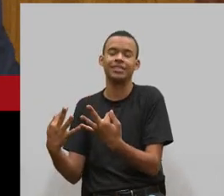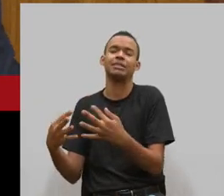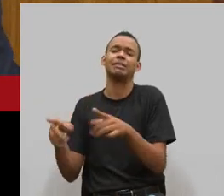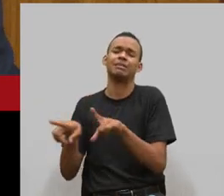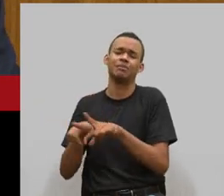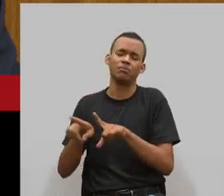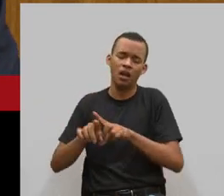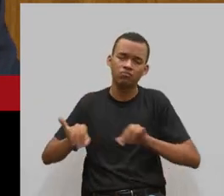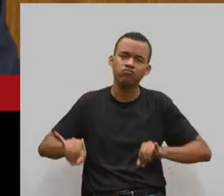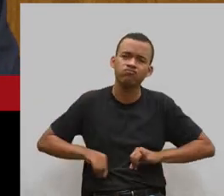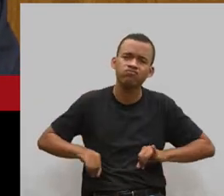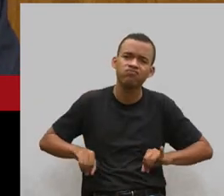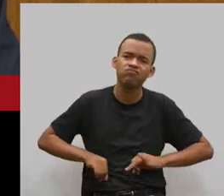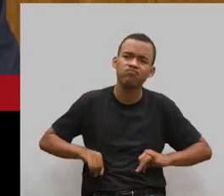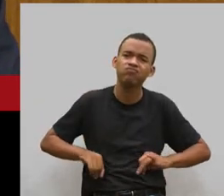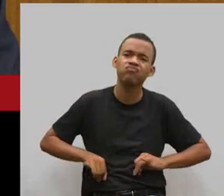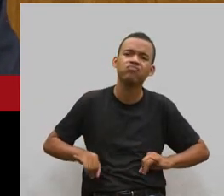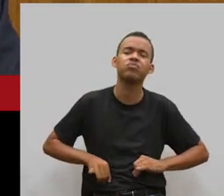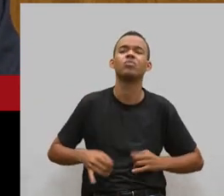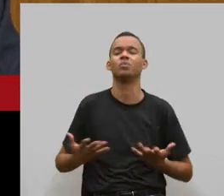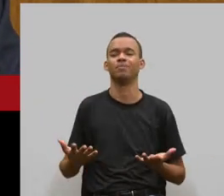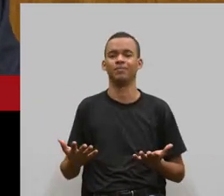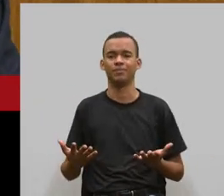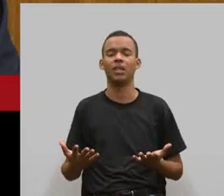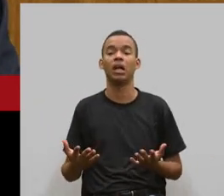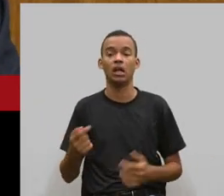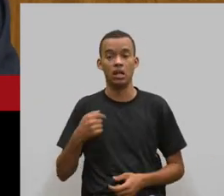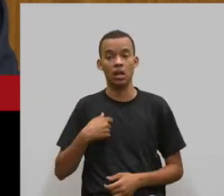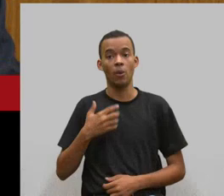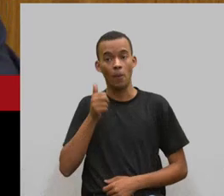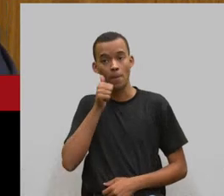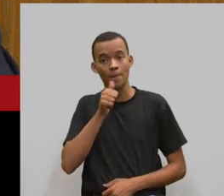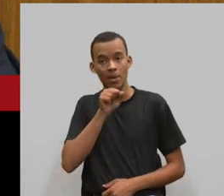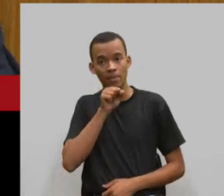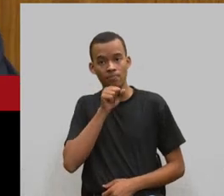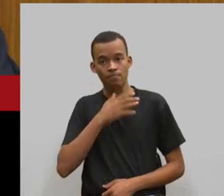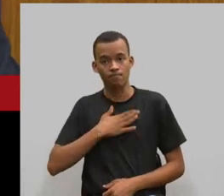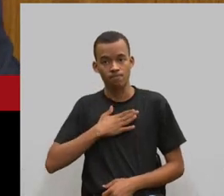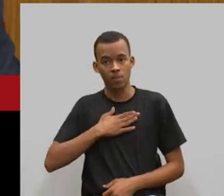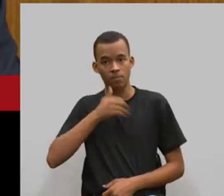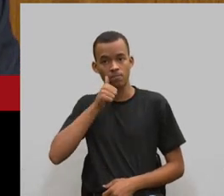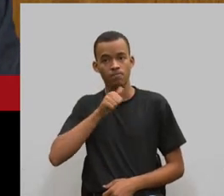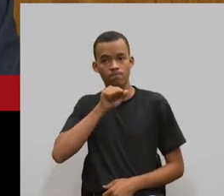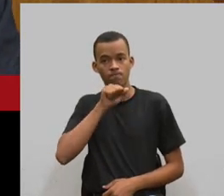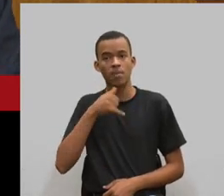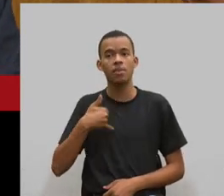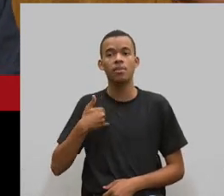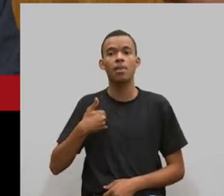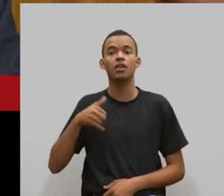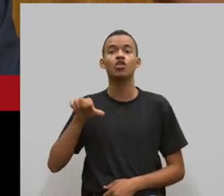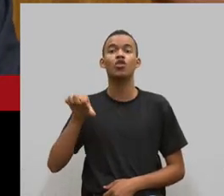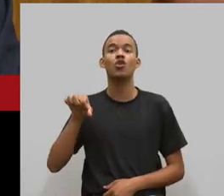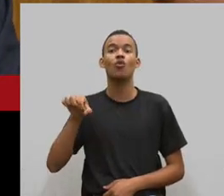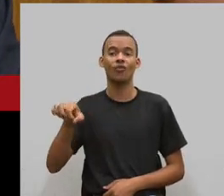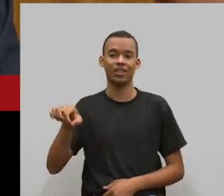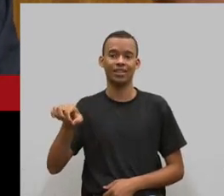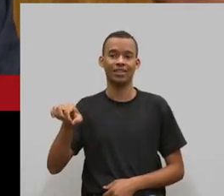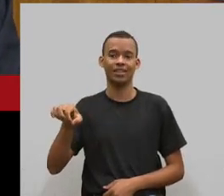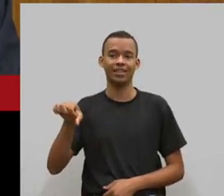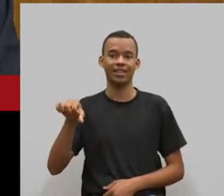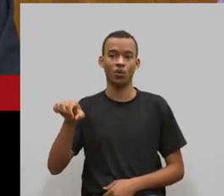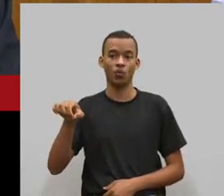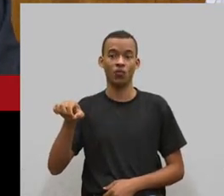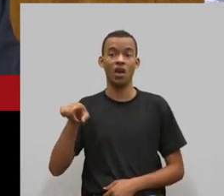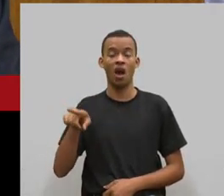famílias porque eu tenho uma mãe de 90 anos que hoje USA né cadeiras e que a gente sofre muito porque nos